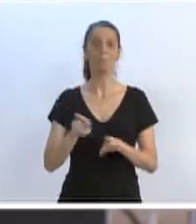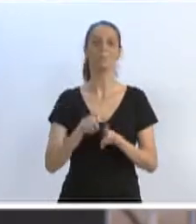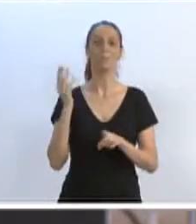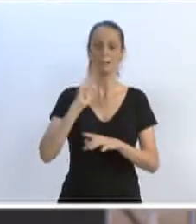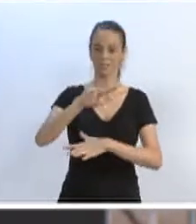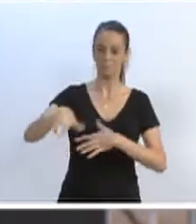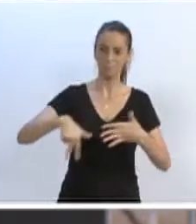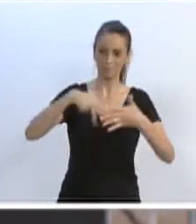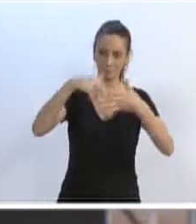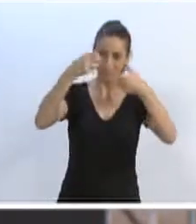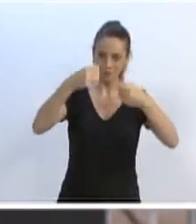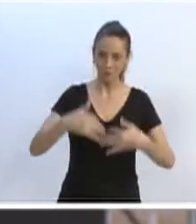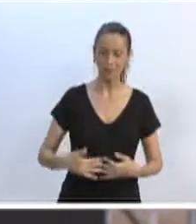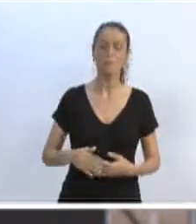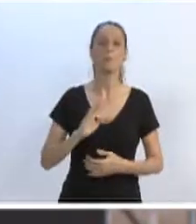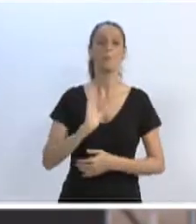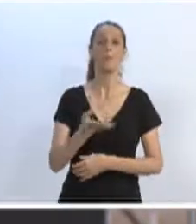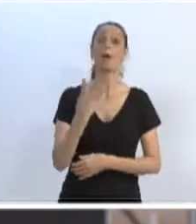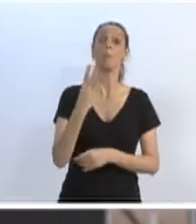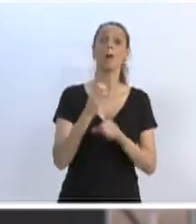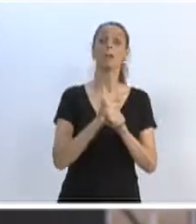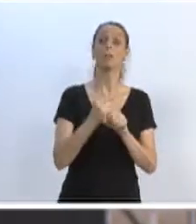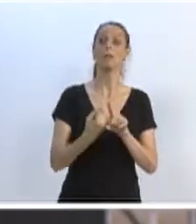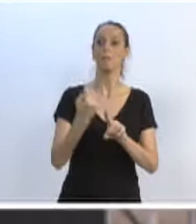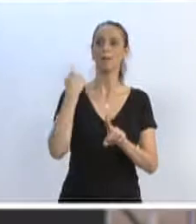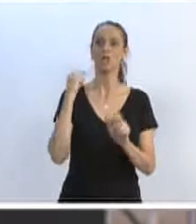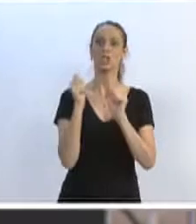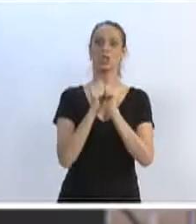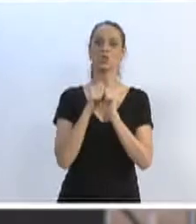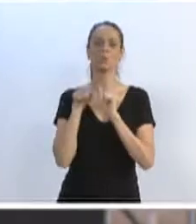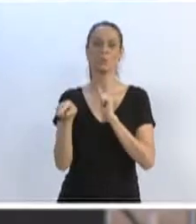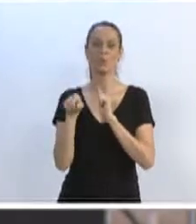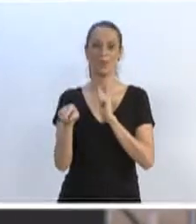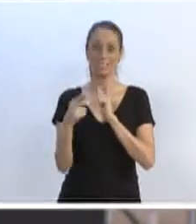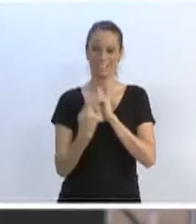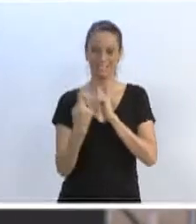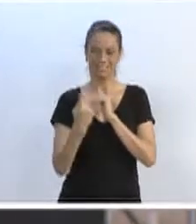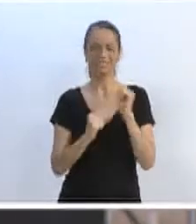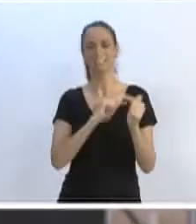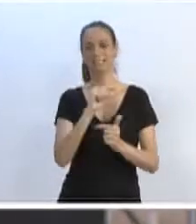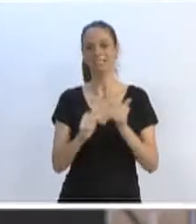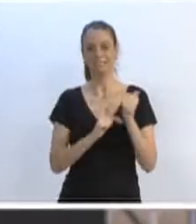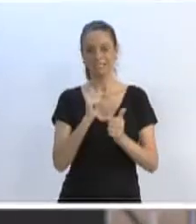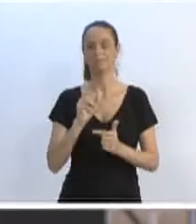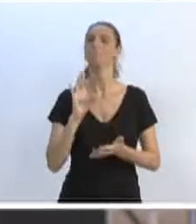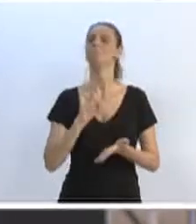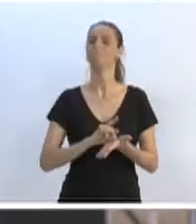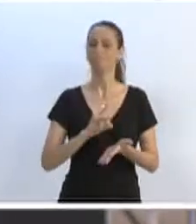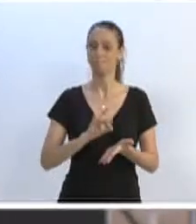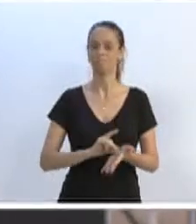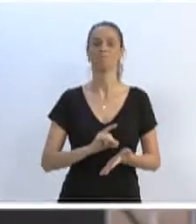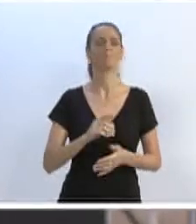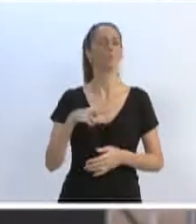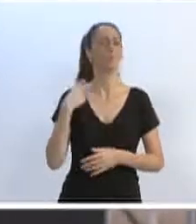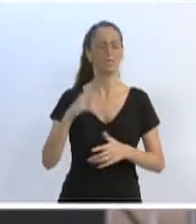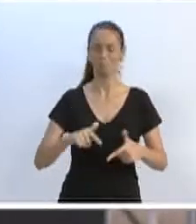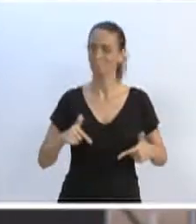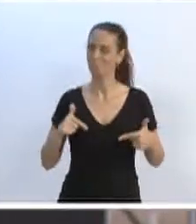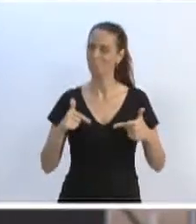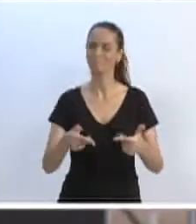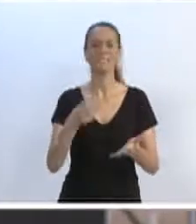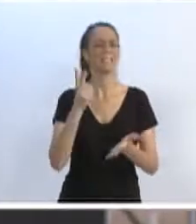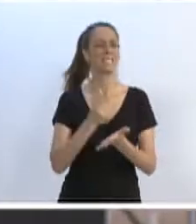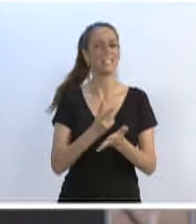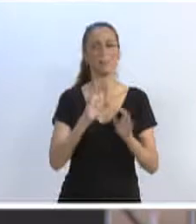também de ser vereador por 4 anos, juntamente com o vereador Nagel Marinho. Como falou o presidente, realmente o vereador atuante, sempre presente nas